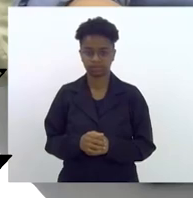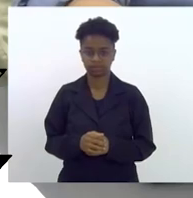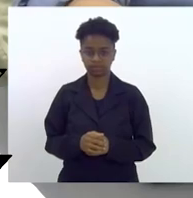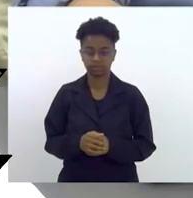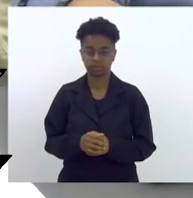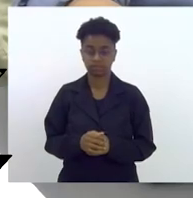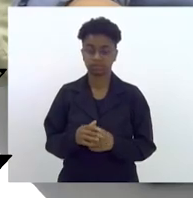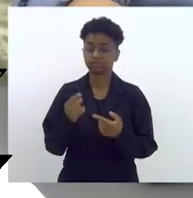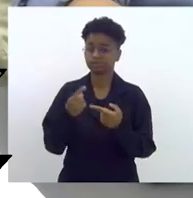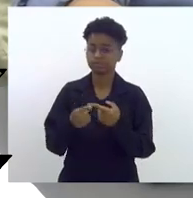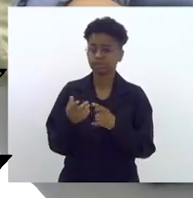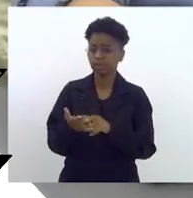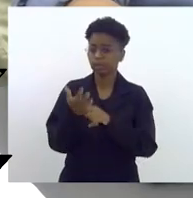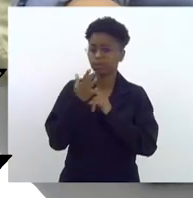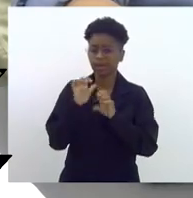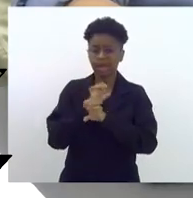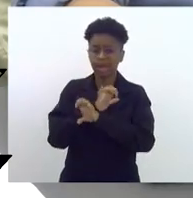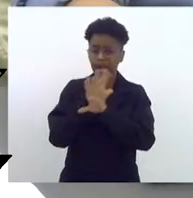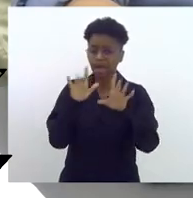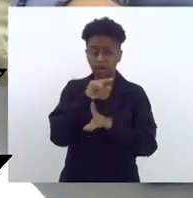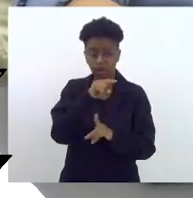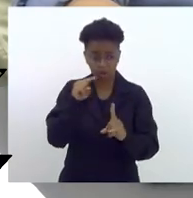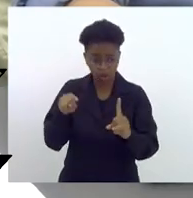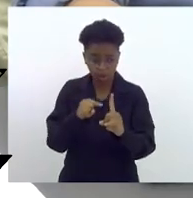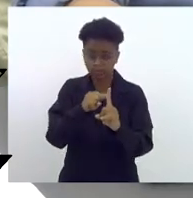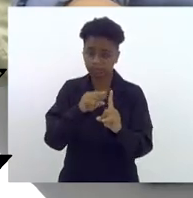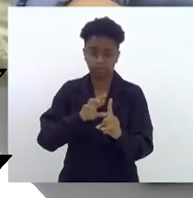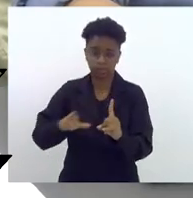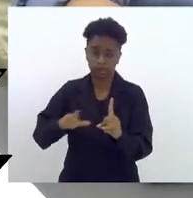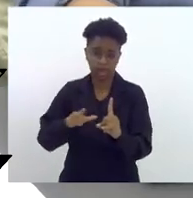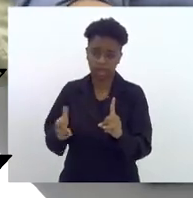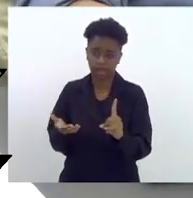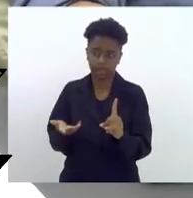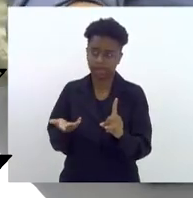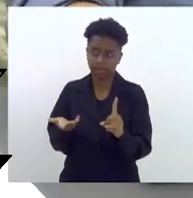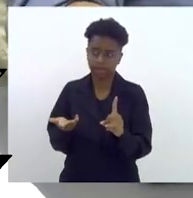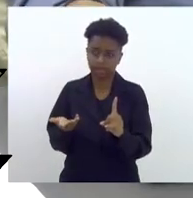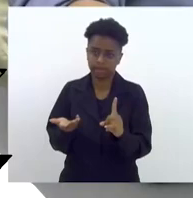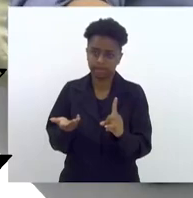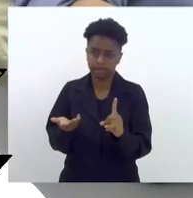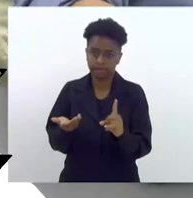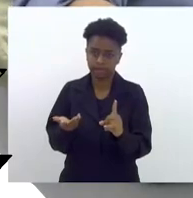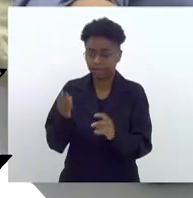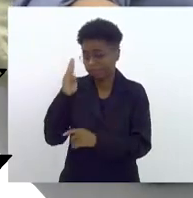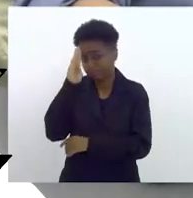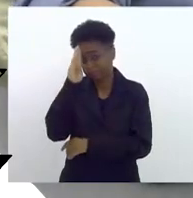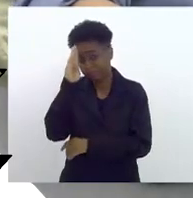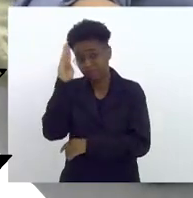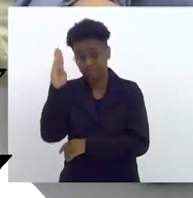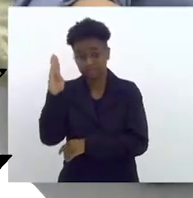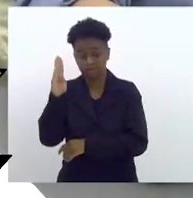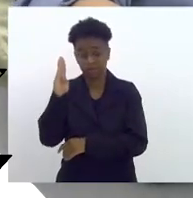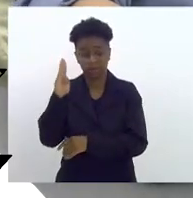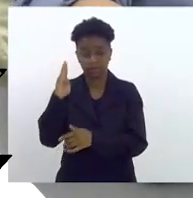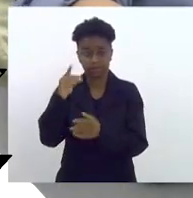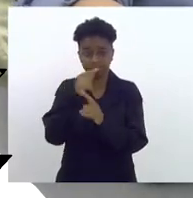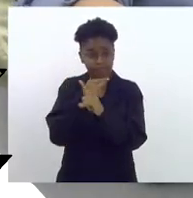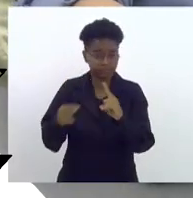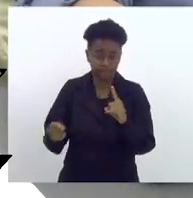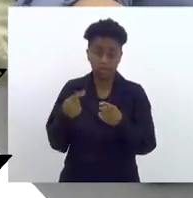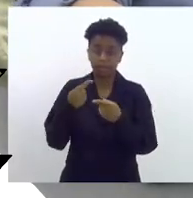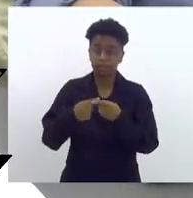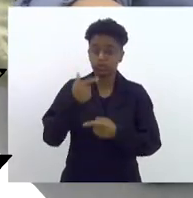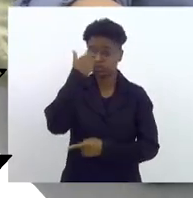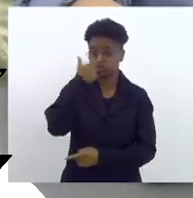ficou Claro para mim que o vosso objeto não era é ter como principio revogar porque eu por exemplo